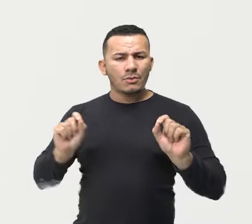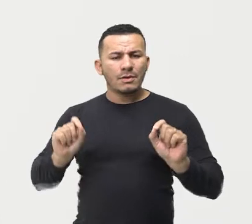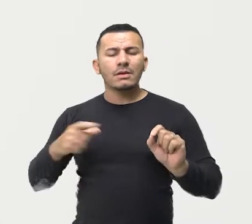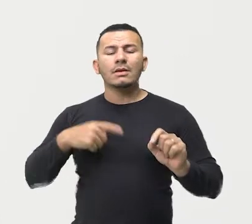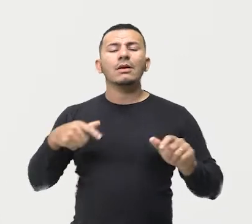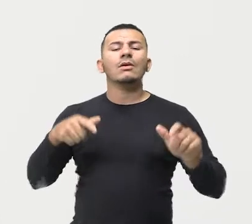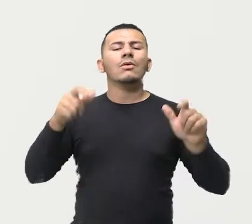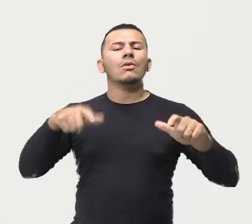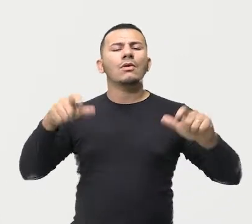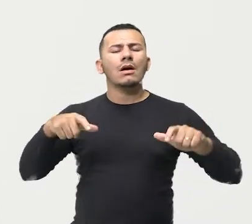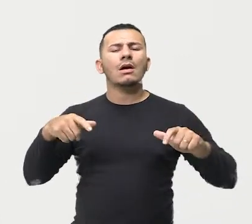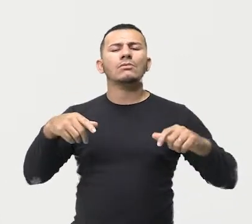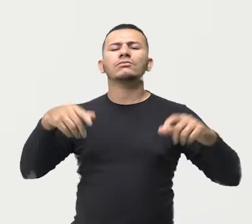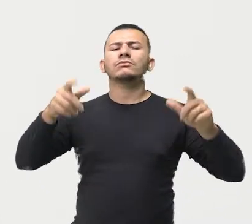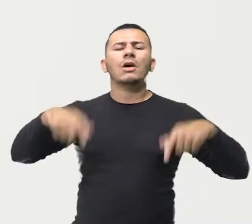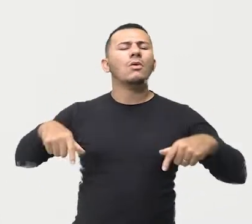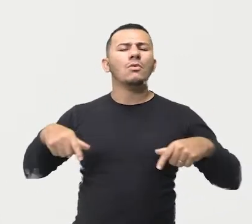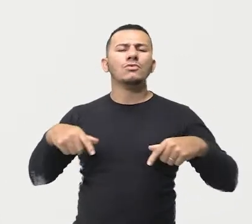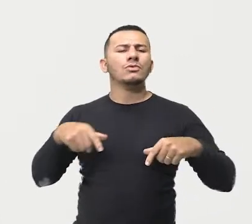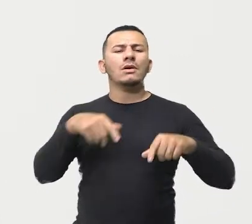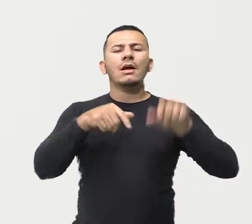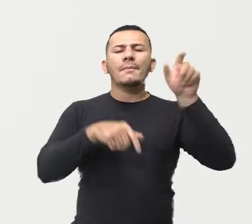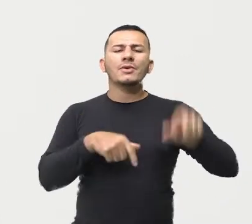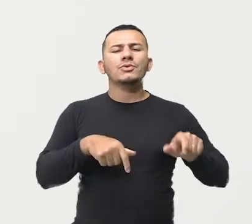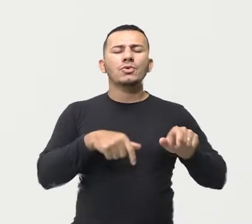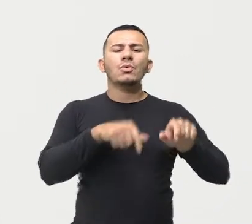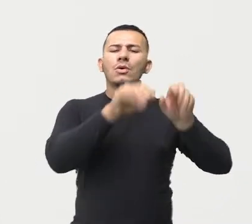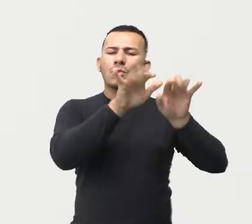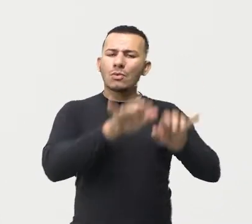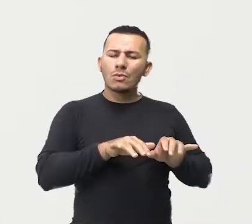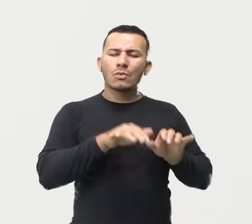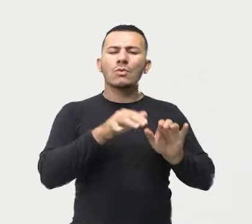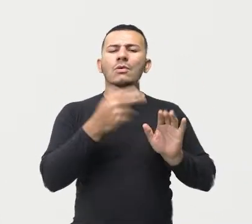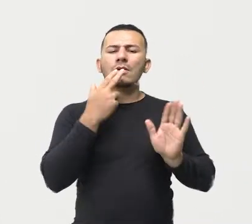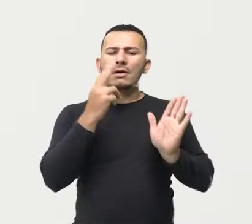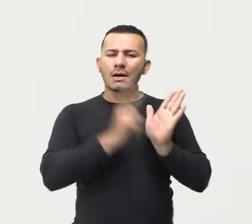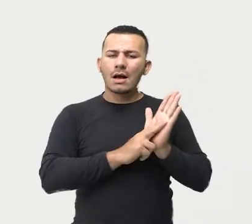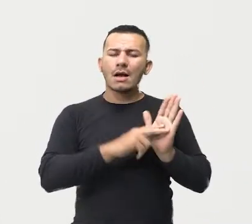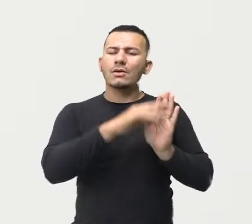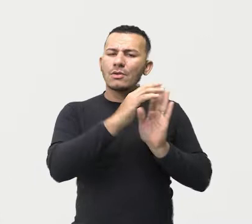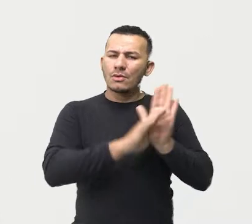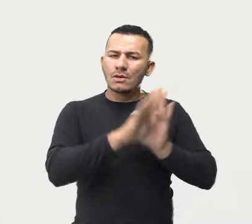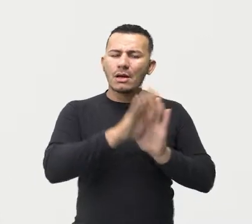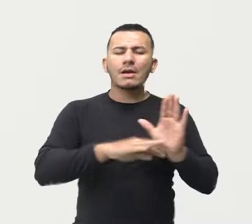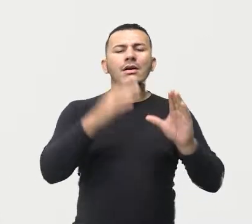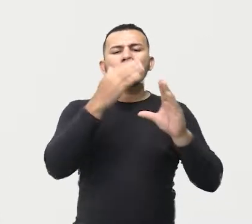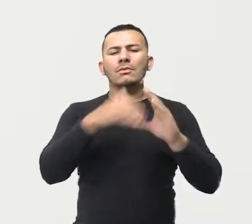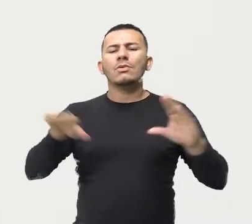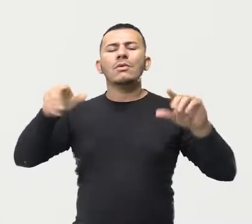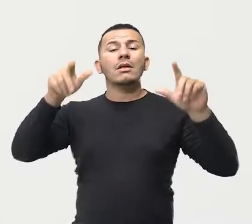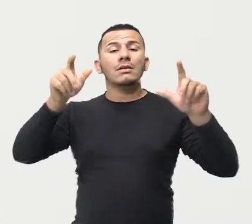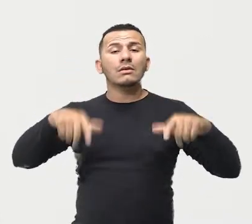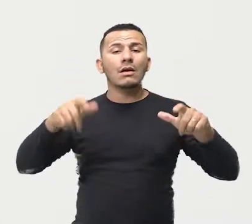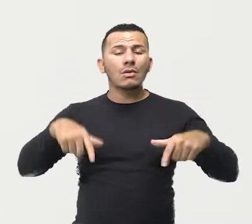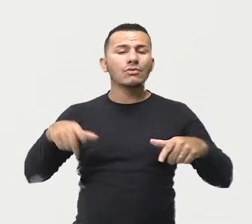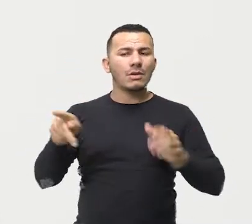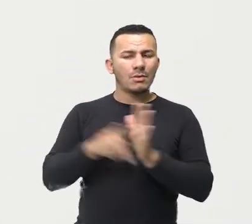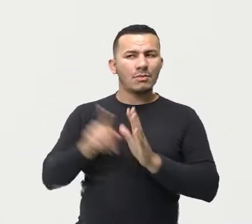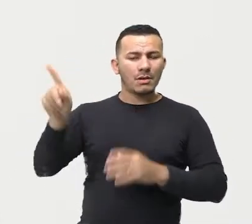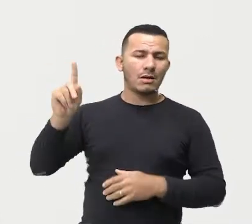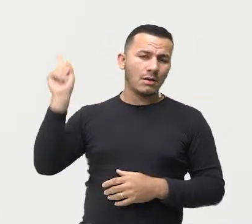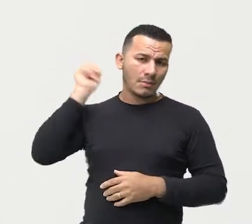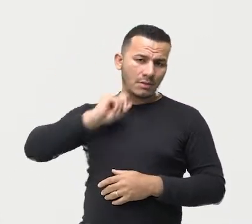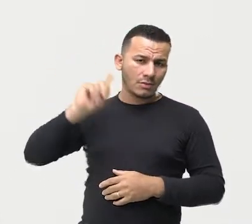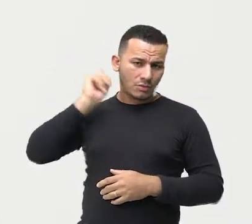o local ou seja de onde essa pessoa que escreveu a carta é Ou seja a origem dela Viçosa Minas